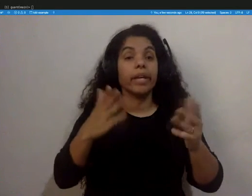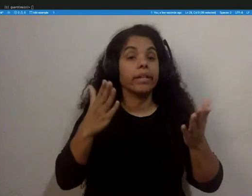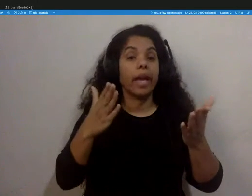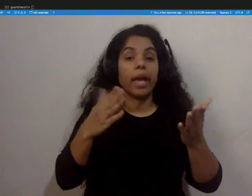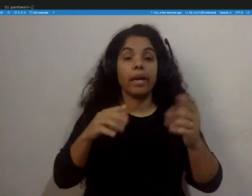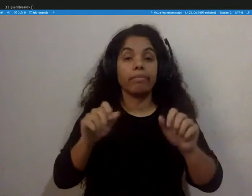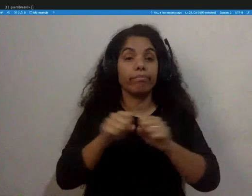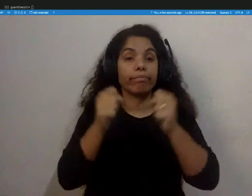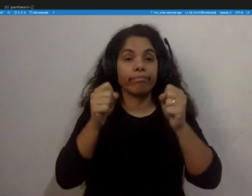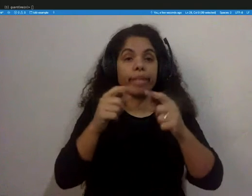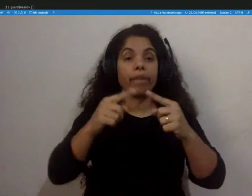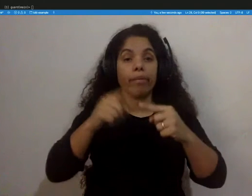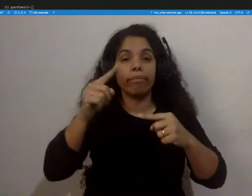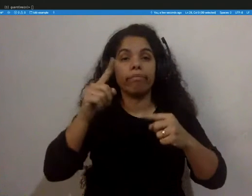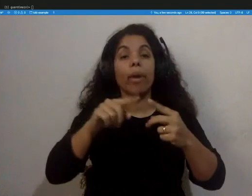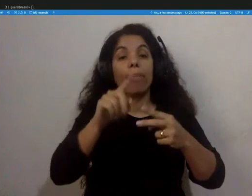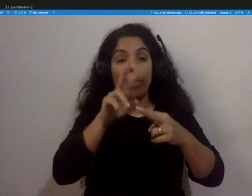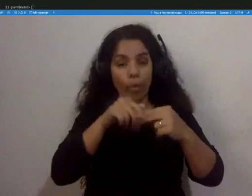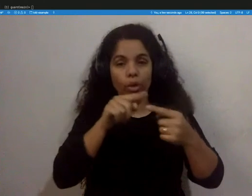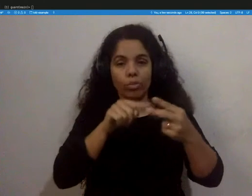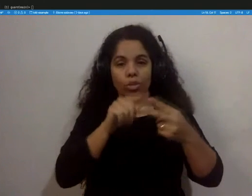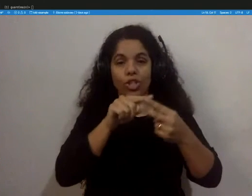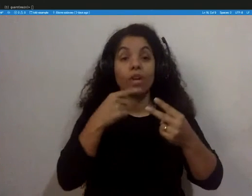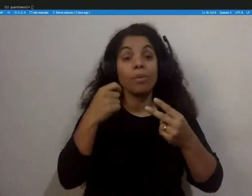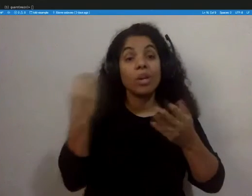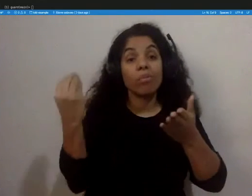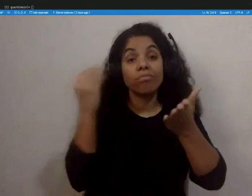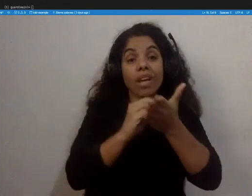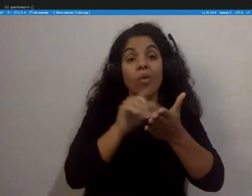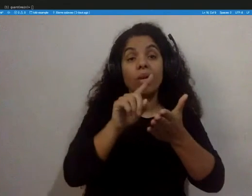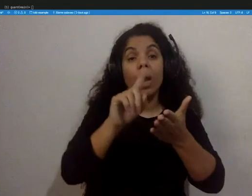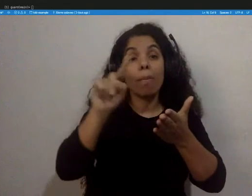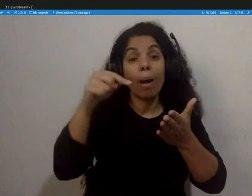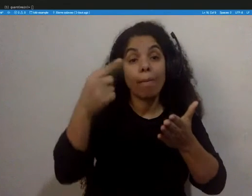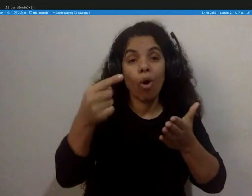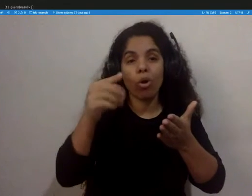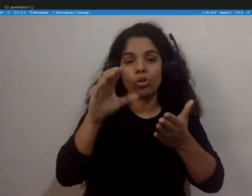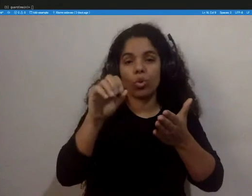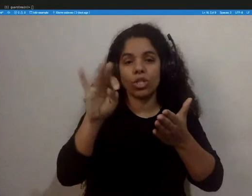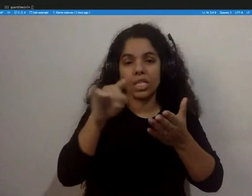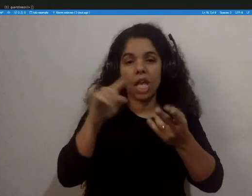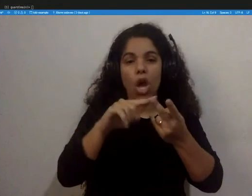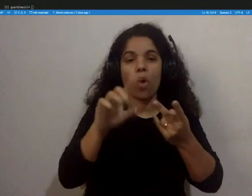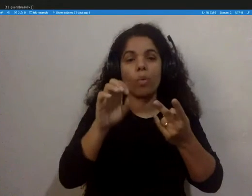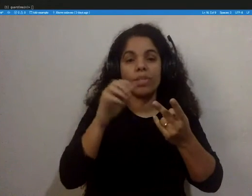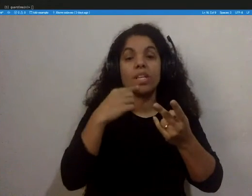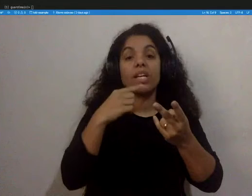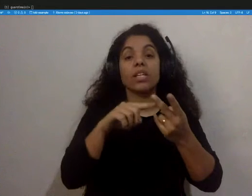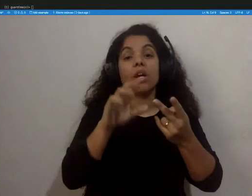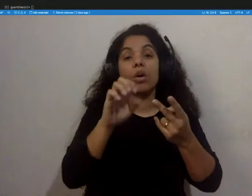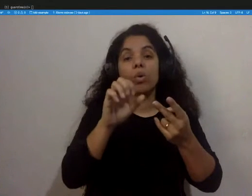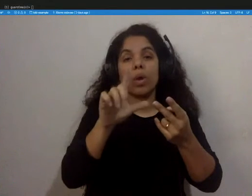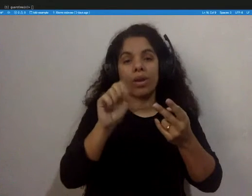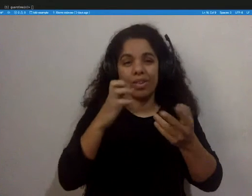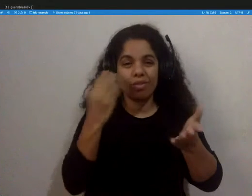eu preciso definir aqui em cima uma pós-condição, e aí eu vou fazer aqui já copiando o meu código. Então,